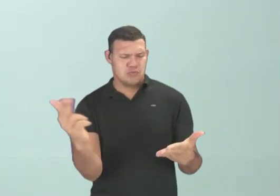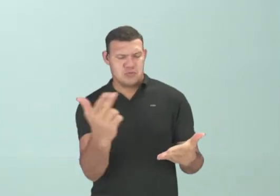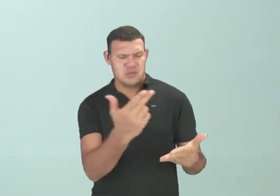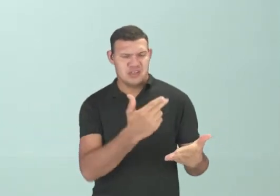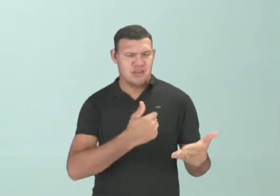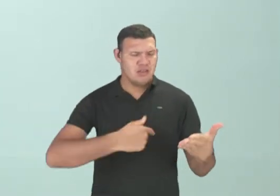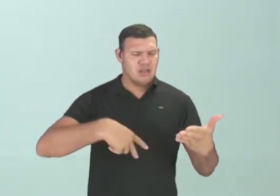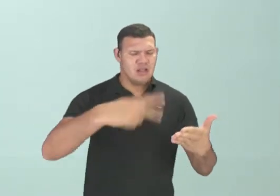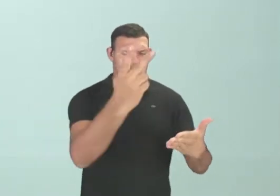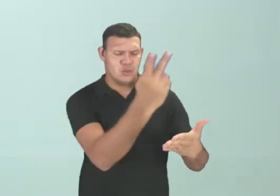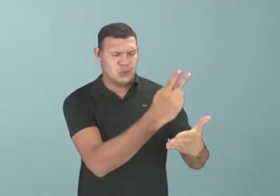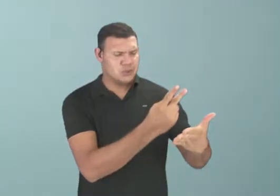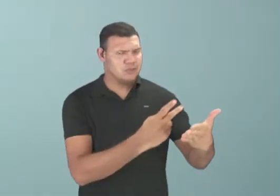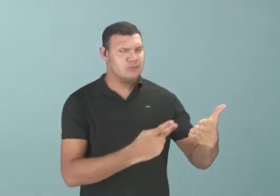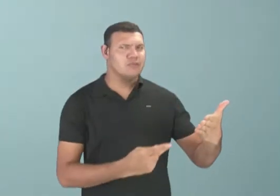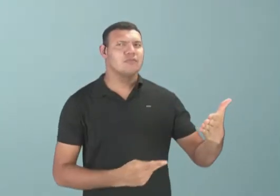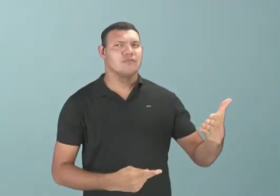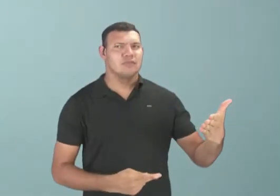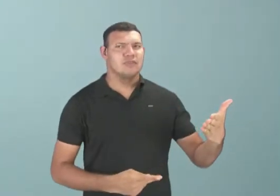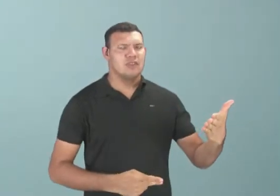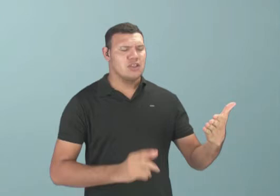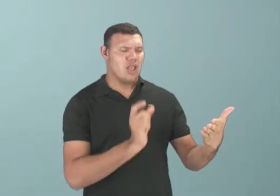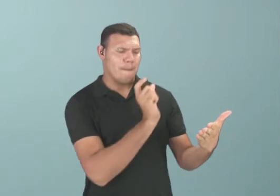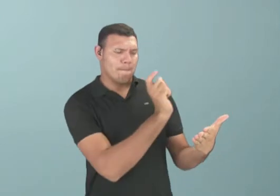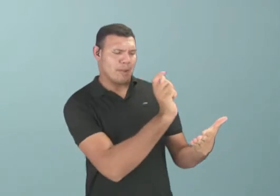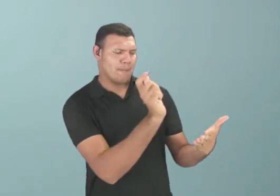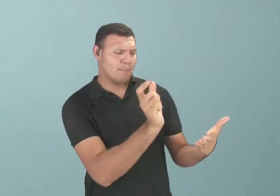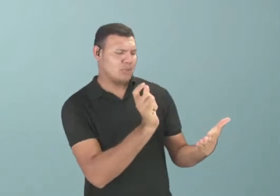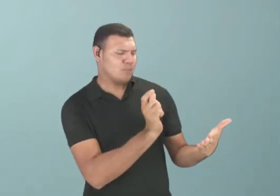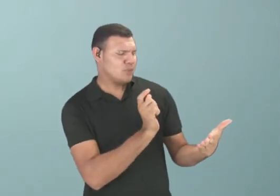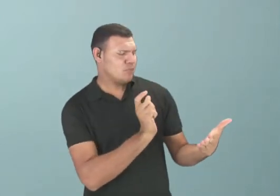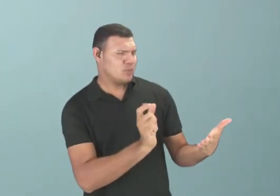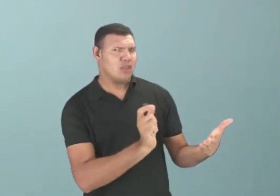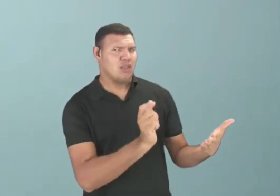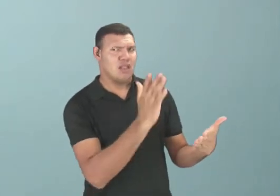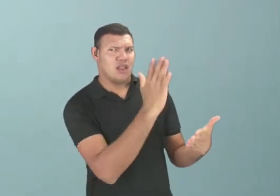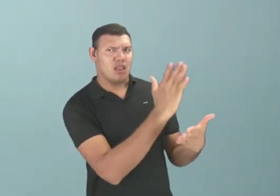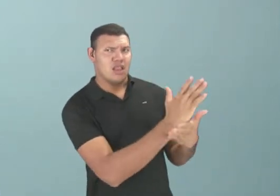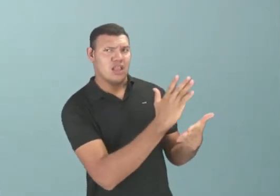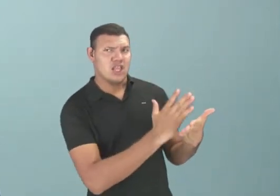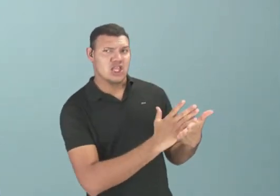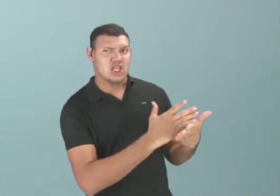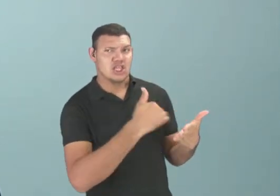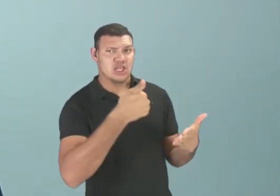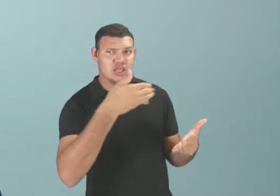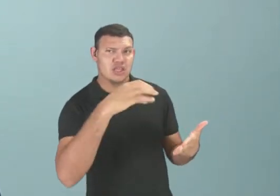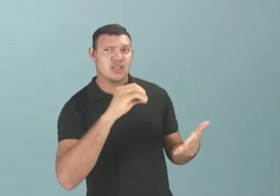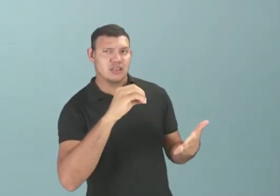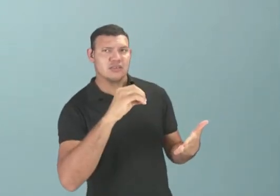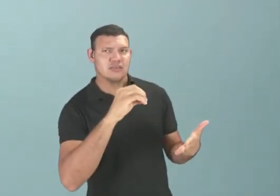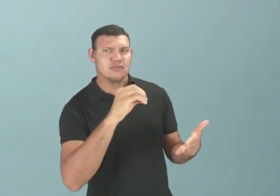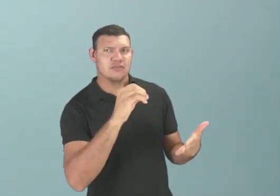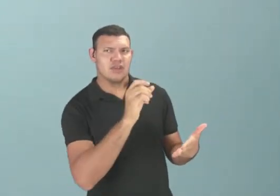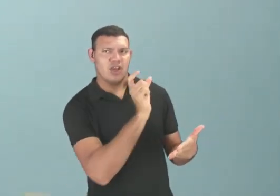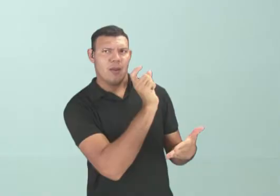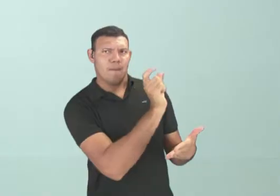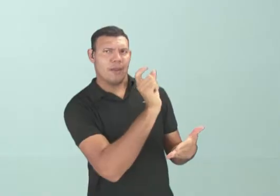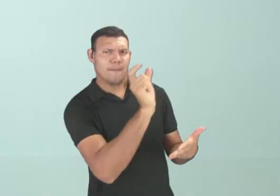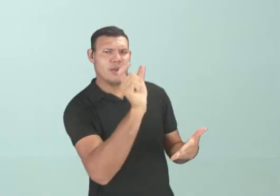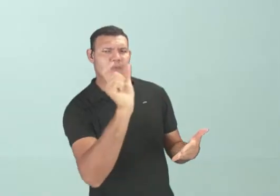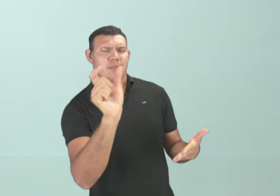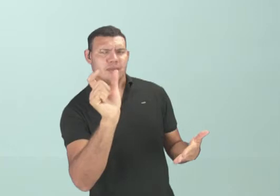Os poemas poderiam ser decassílabos, eles dividiam ali em dez